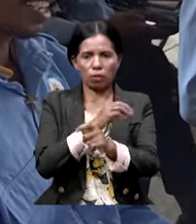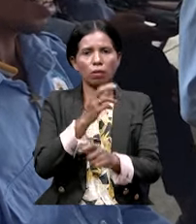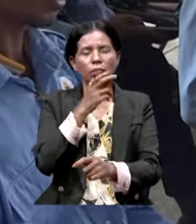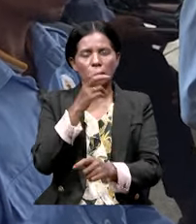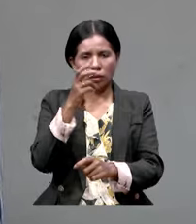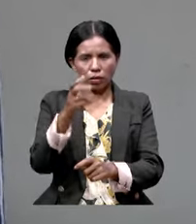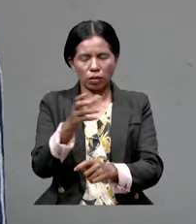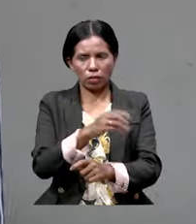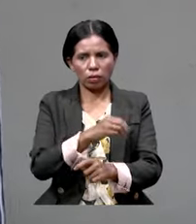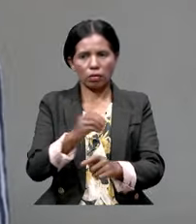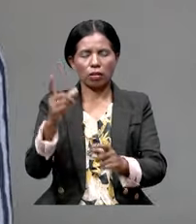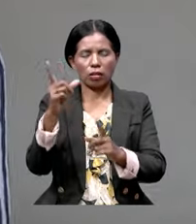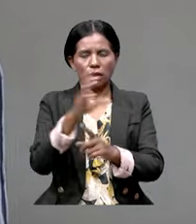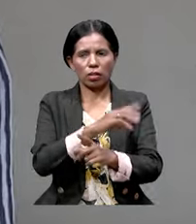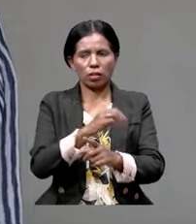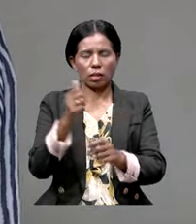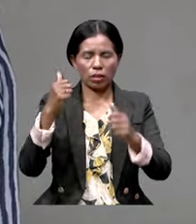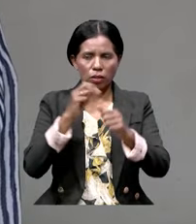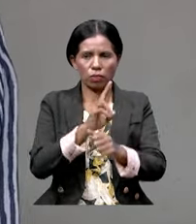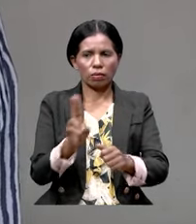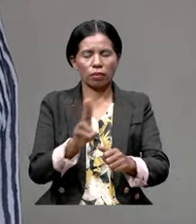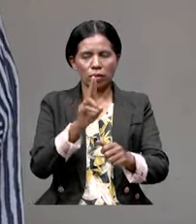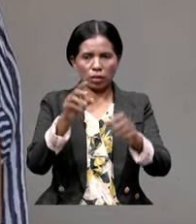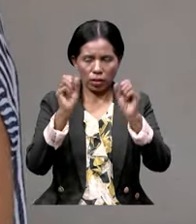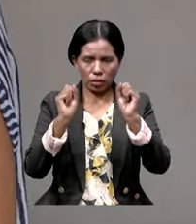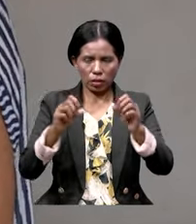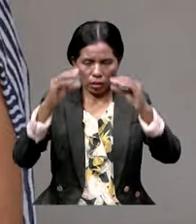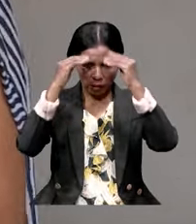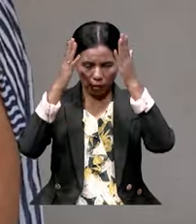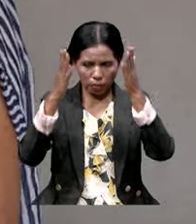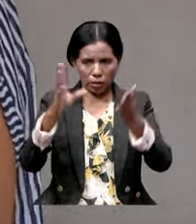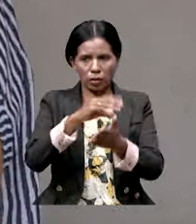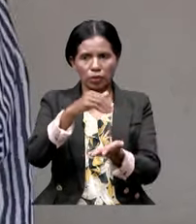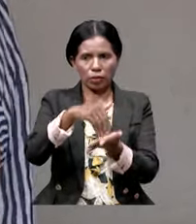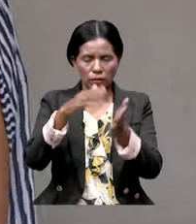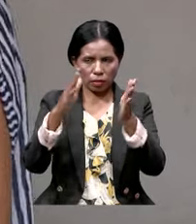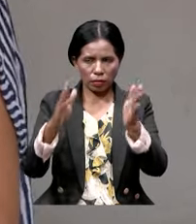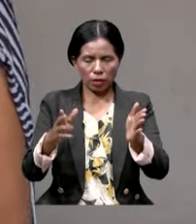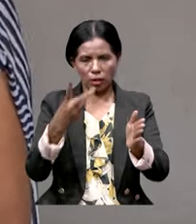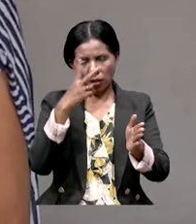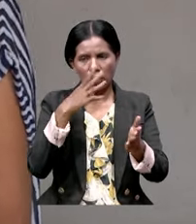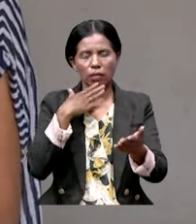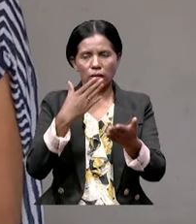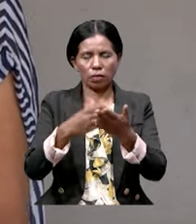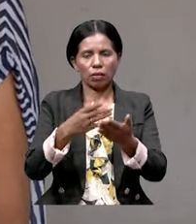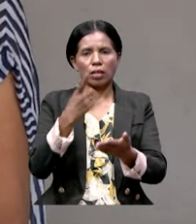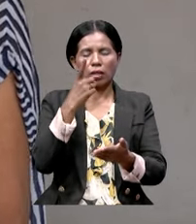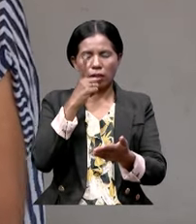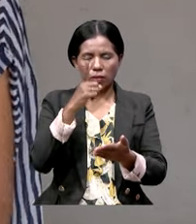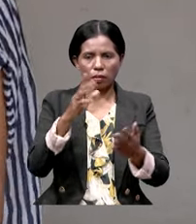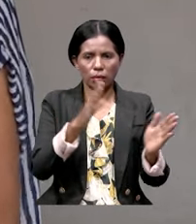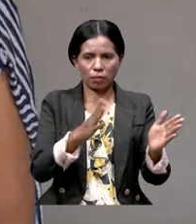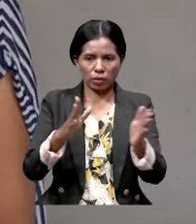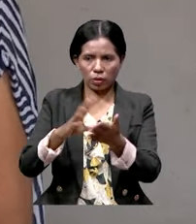língua, instrução e a universidade, a nune professor no estudante Sira, bele domina de dia que lhe oficial e a processo